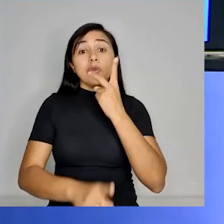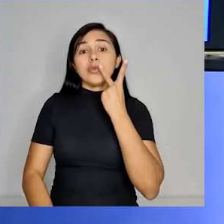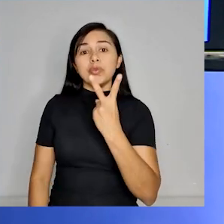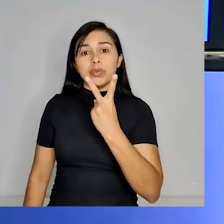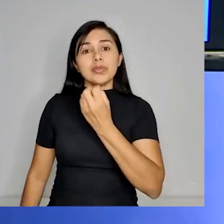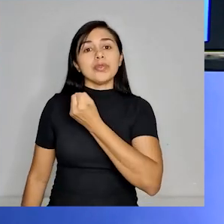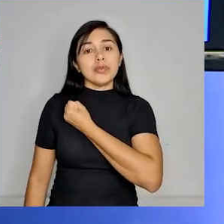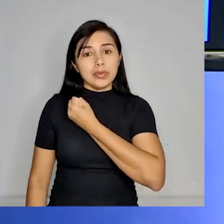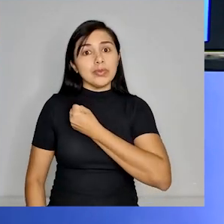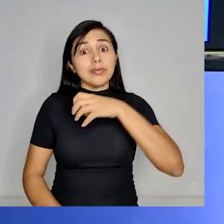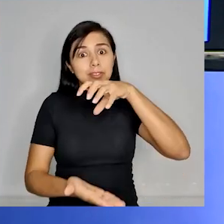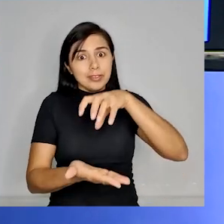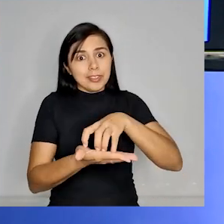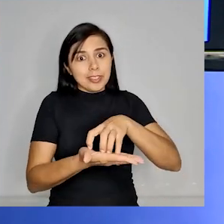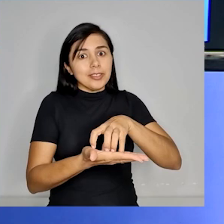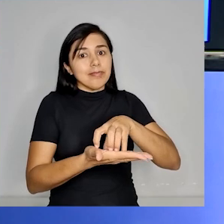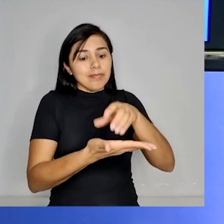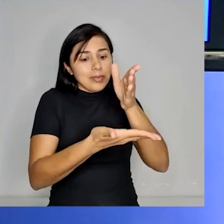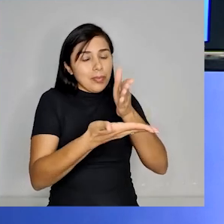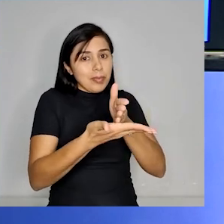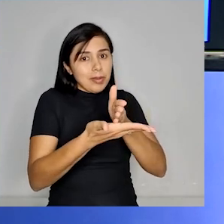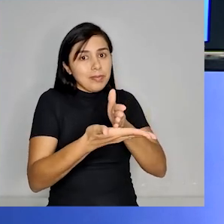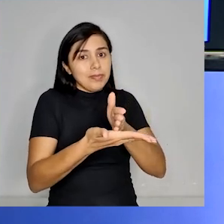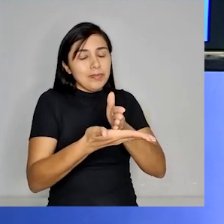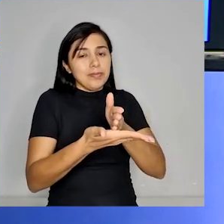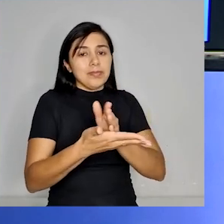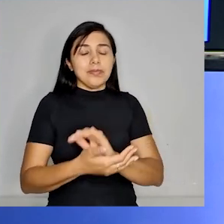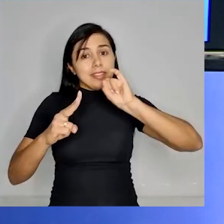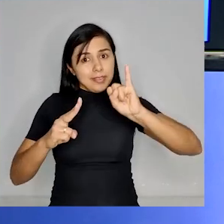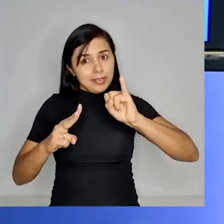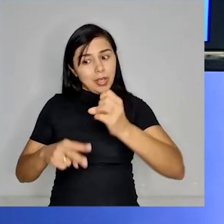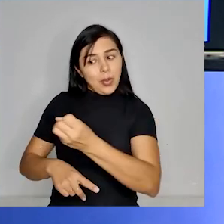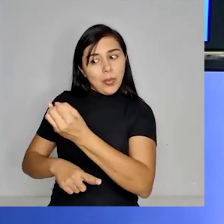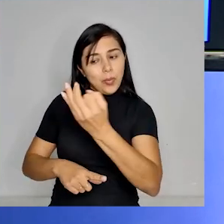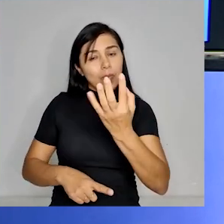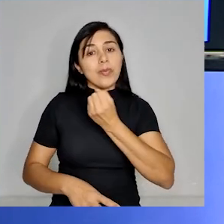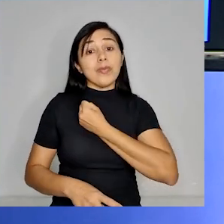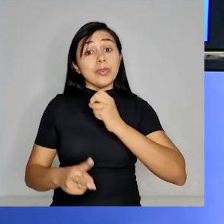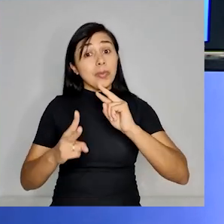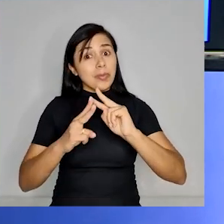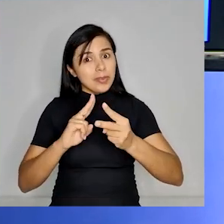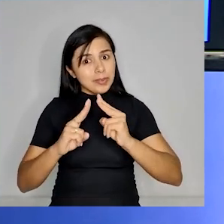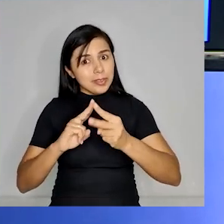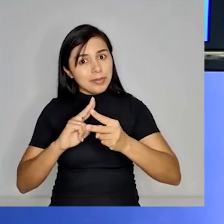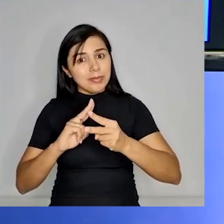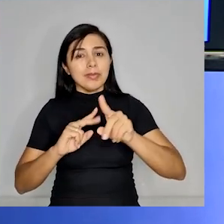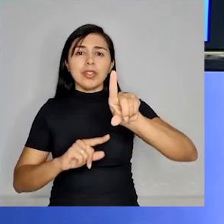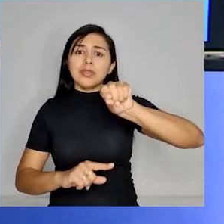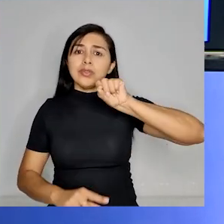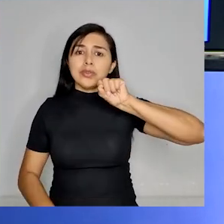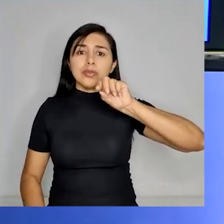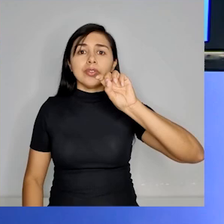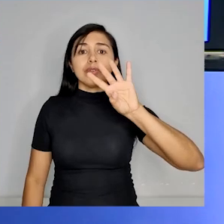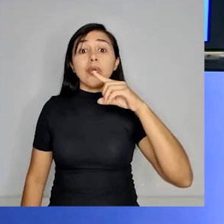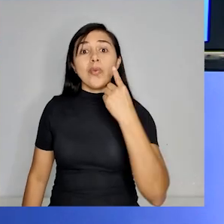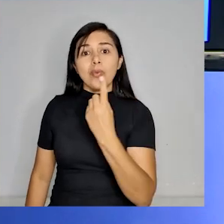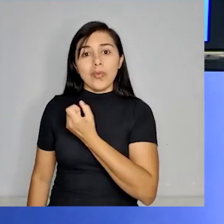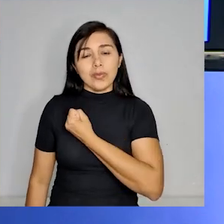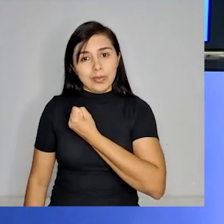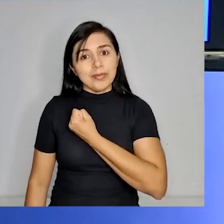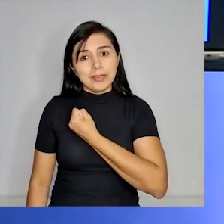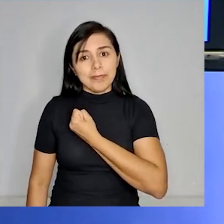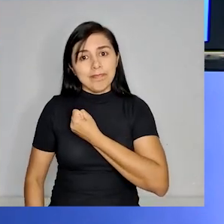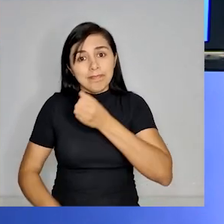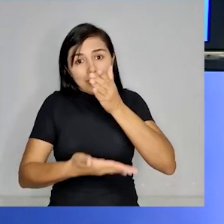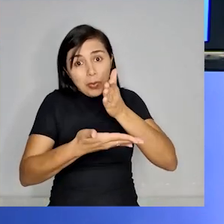observações é par. Se fosse o número de observações ímpar, bastava a gente pegar a medida central e eu já teria o valor da